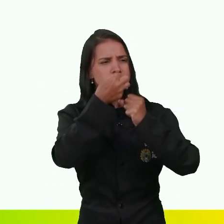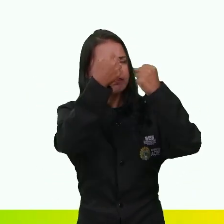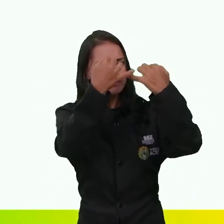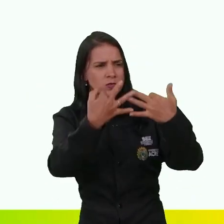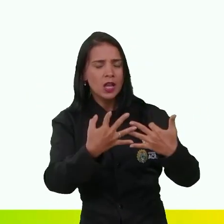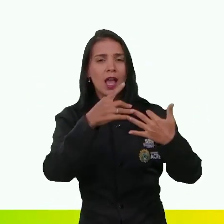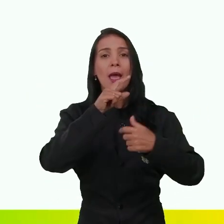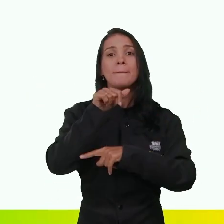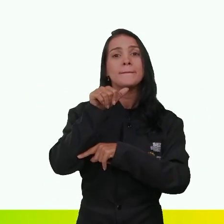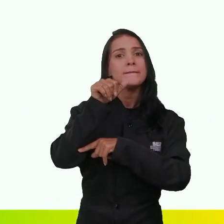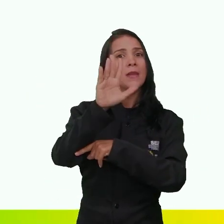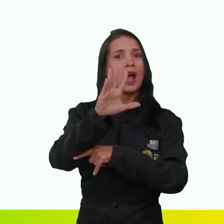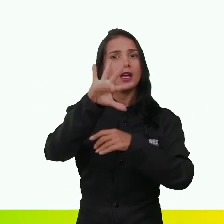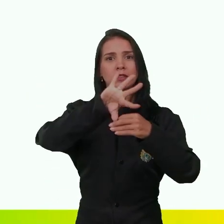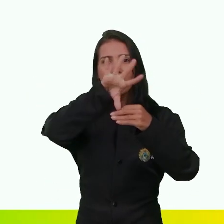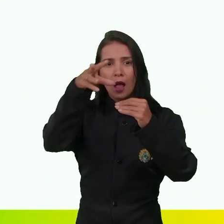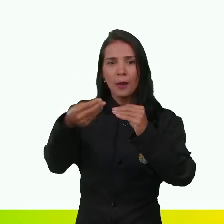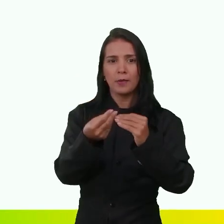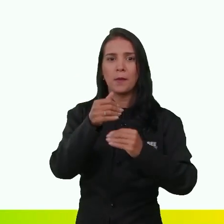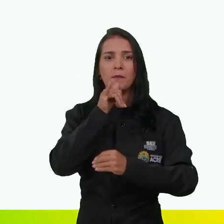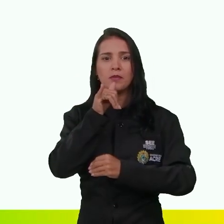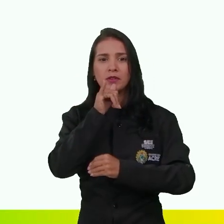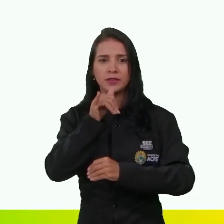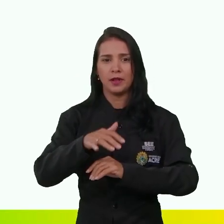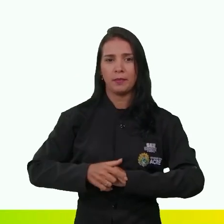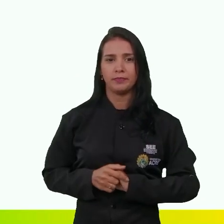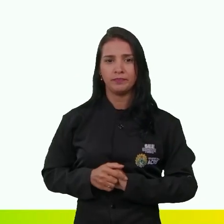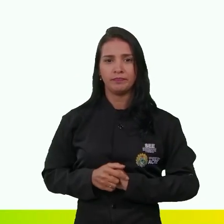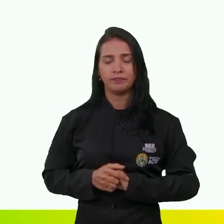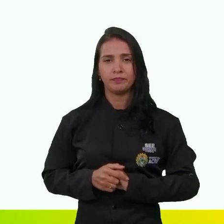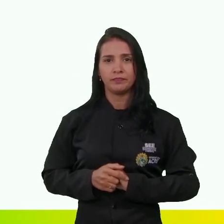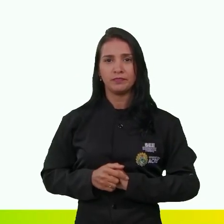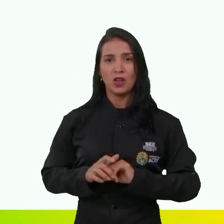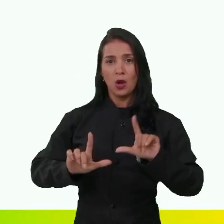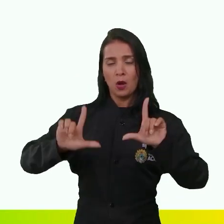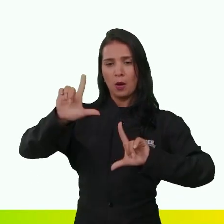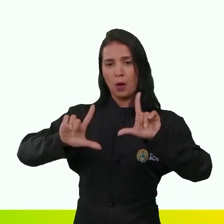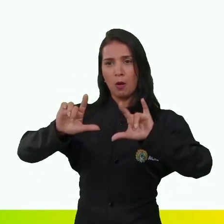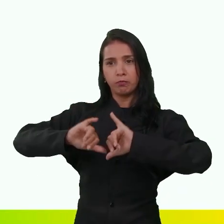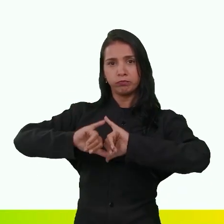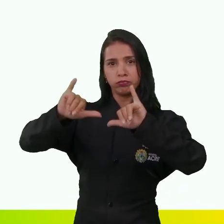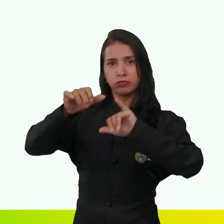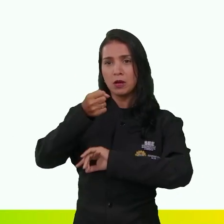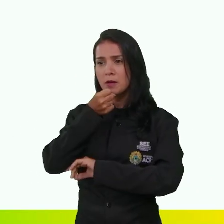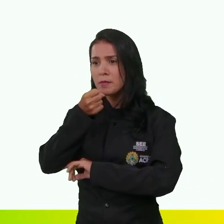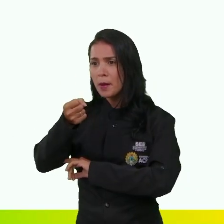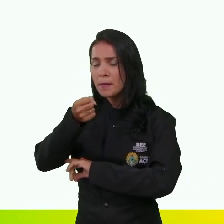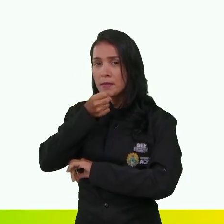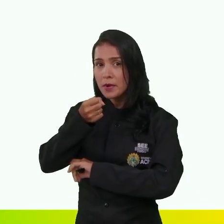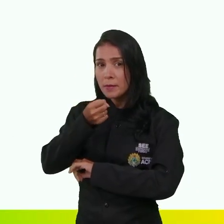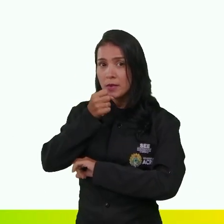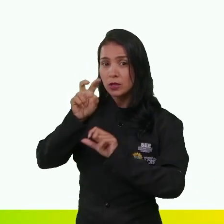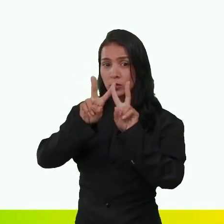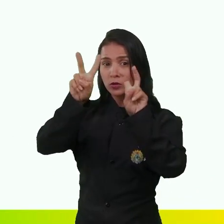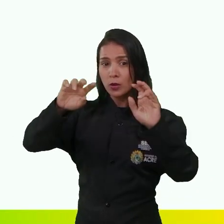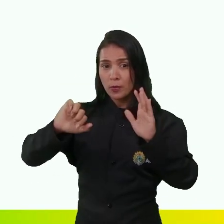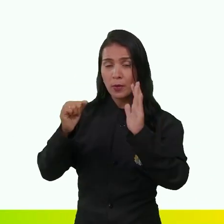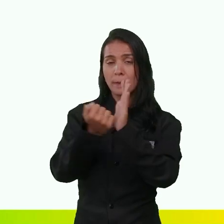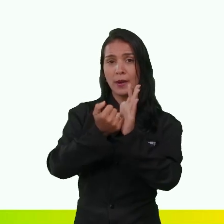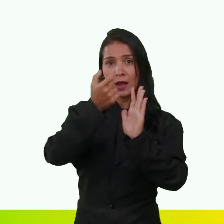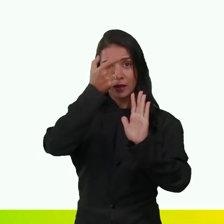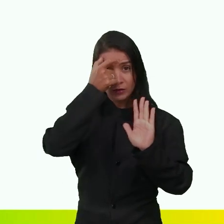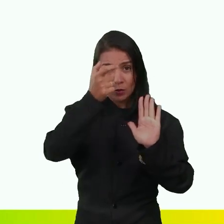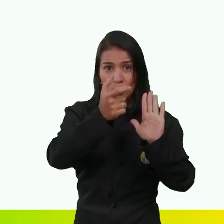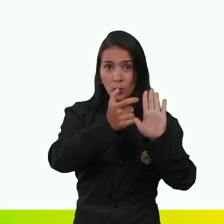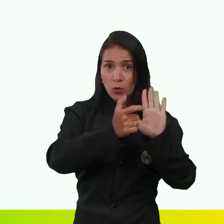dados, contextos. Exemplo, uma reportagem da Folha de São Paulo sobre os impactos da inteligência